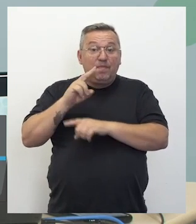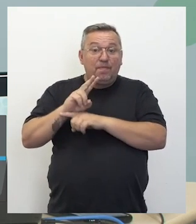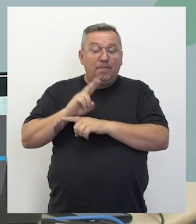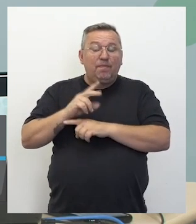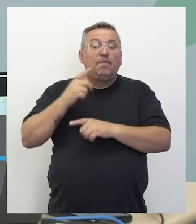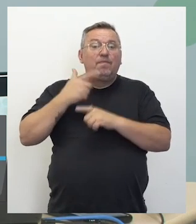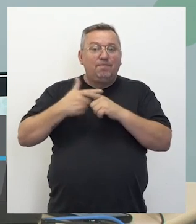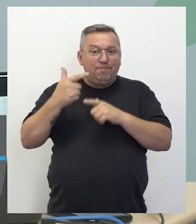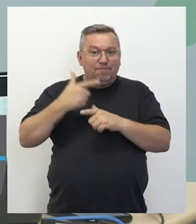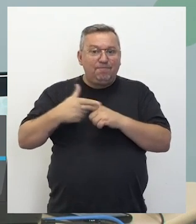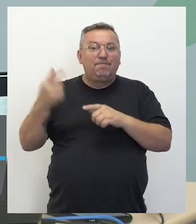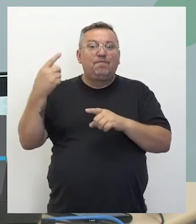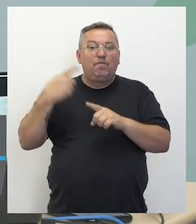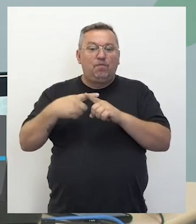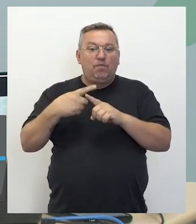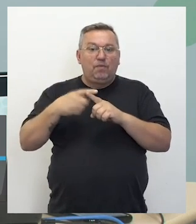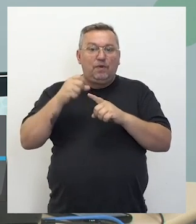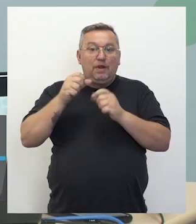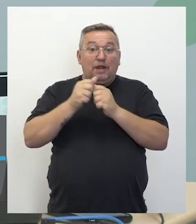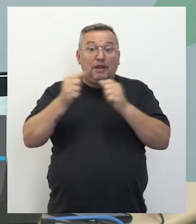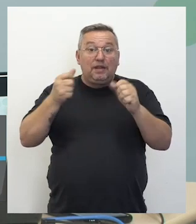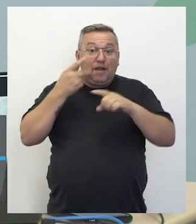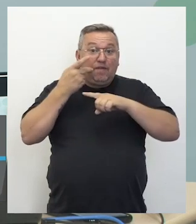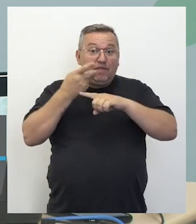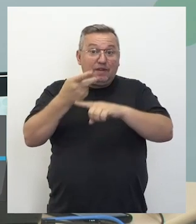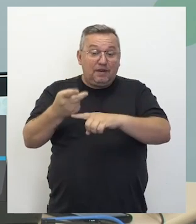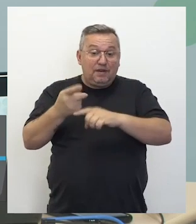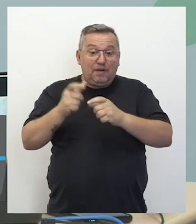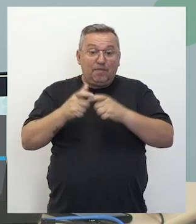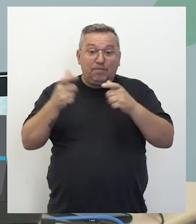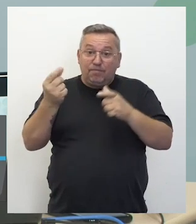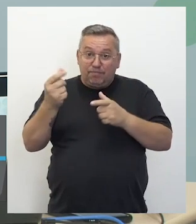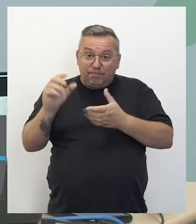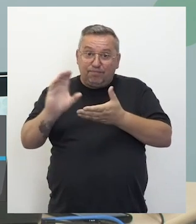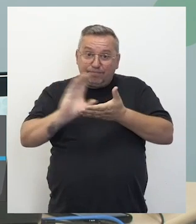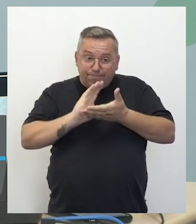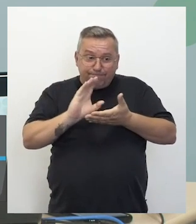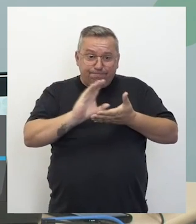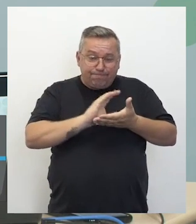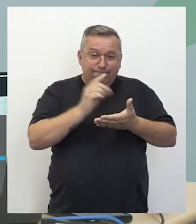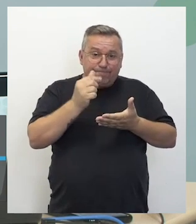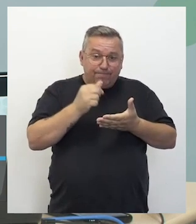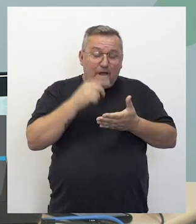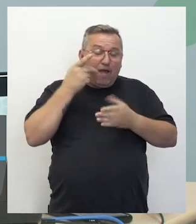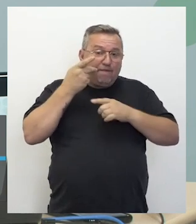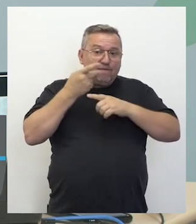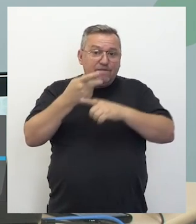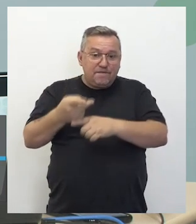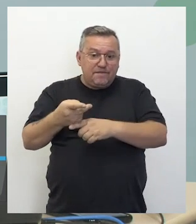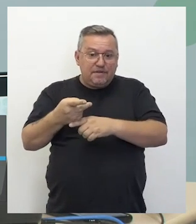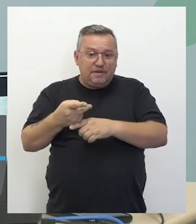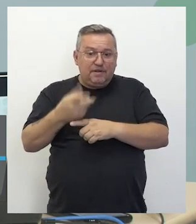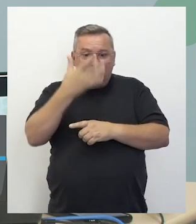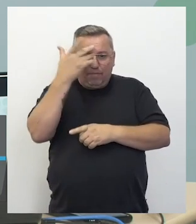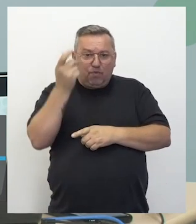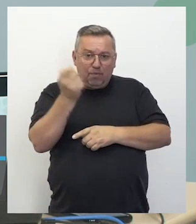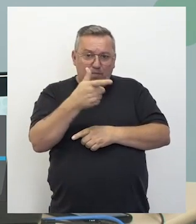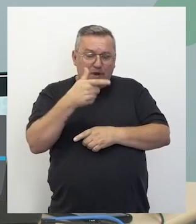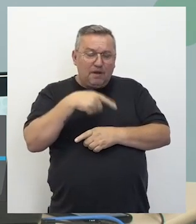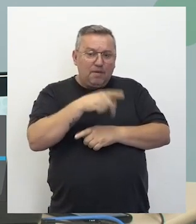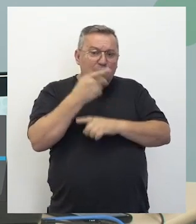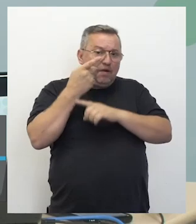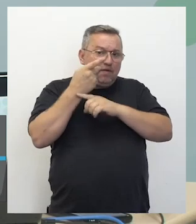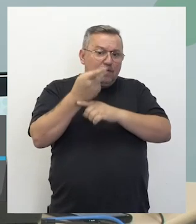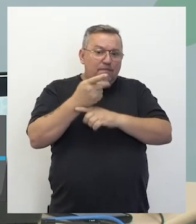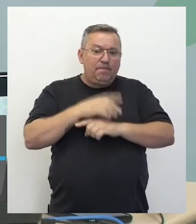sérias dificuldades, porque sem visita, diz que a maioria da grana que eles recebem, apesar desse patrocínio, a maioria da grana vem mesmo de